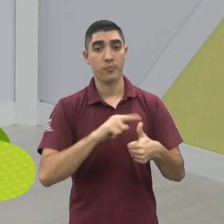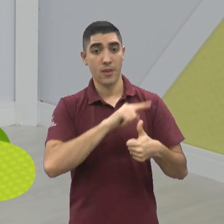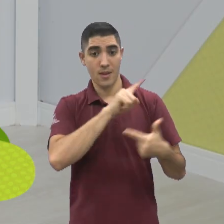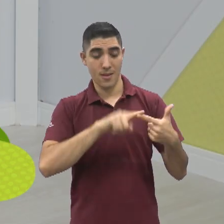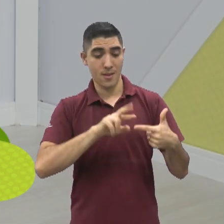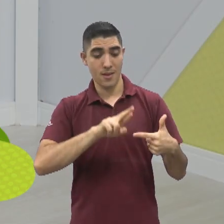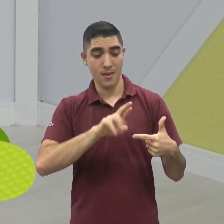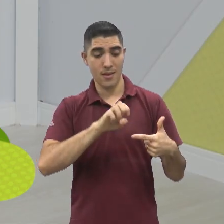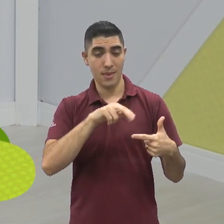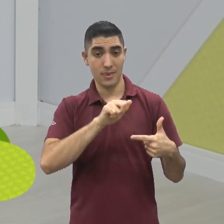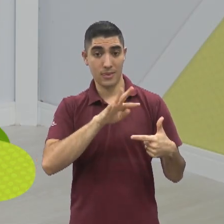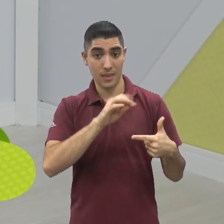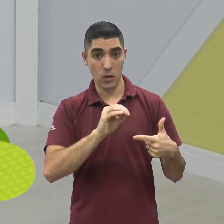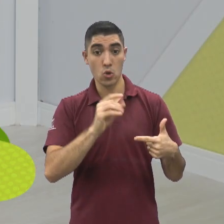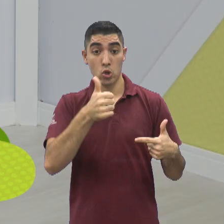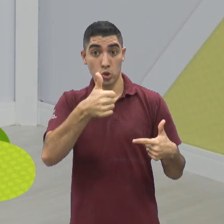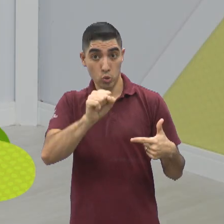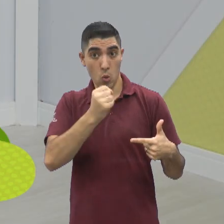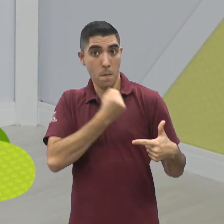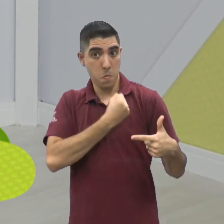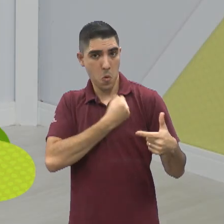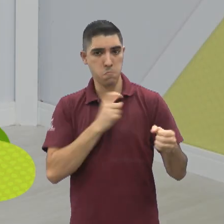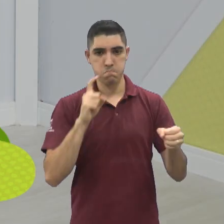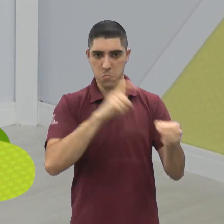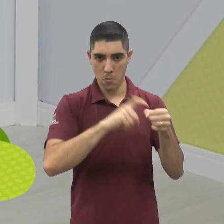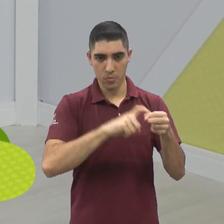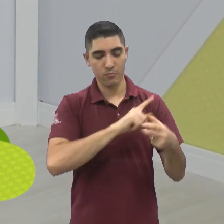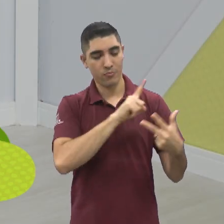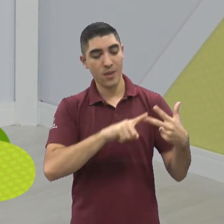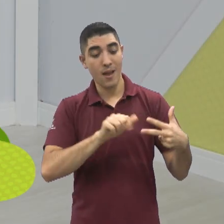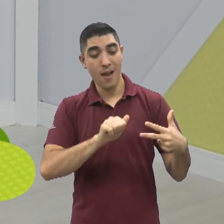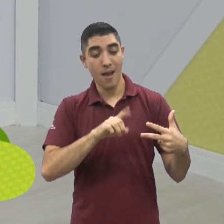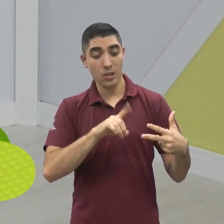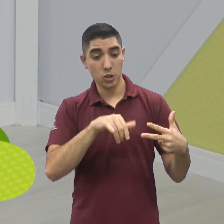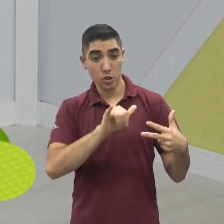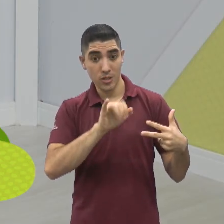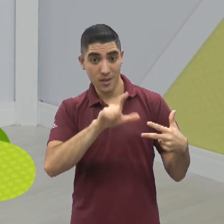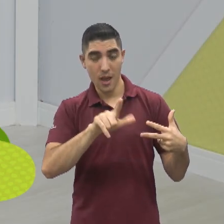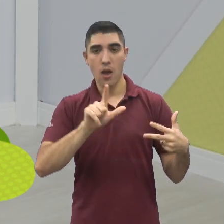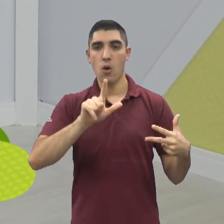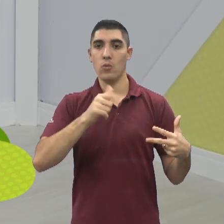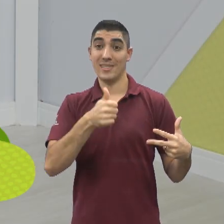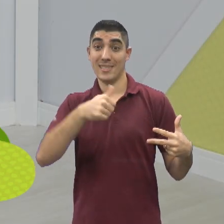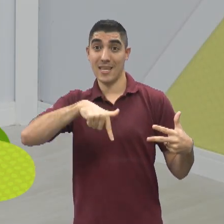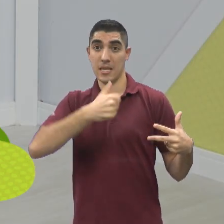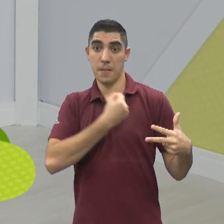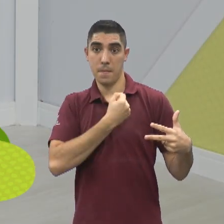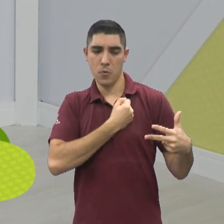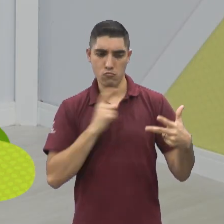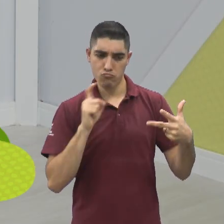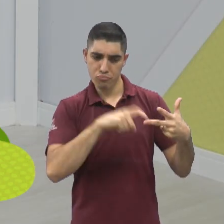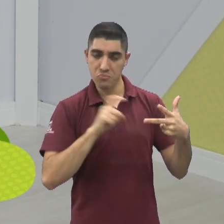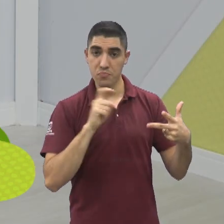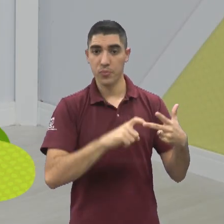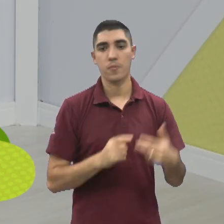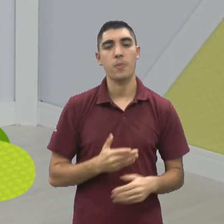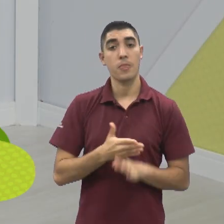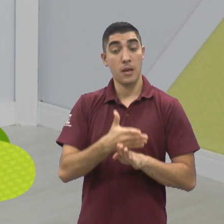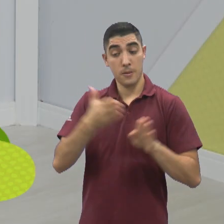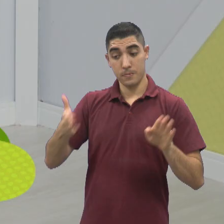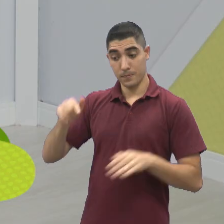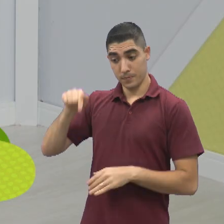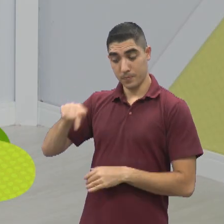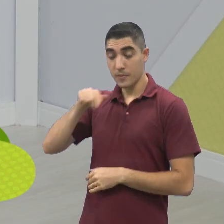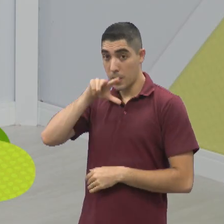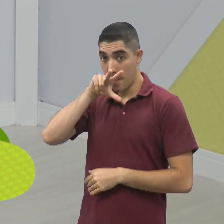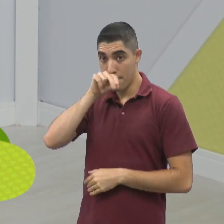Carbonari, 18 pontos, 5 rebotes e 1 assistência, seguido pelo Adiel, 17 pontos e 4 rebotes. Pelo lado da equipe do